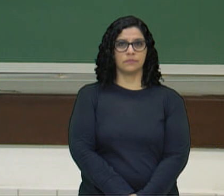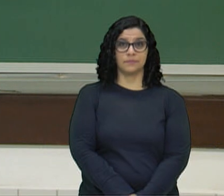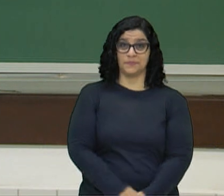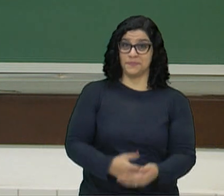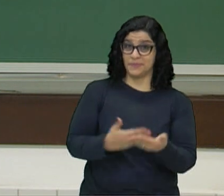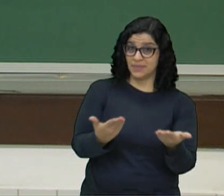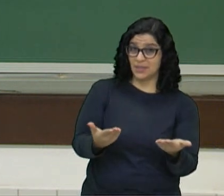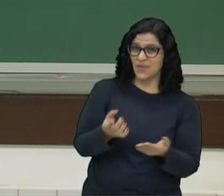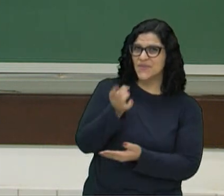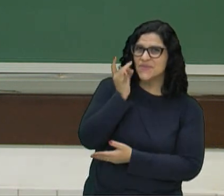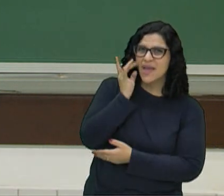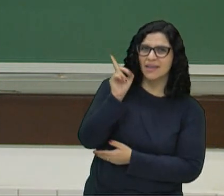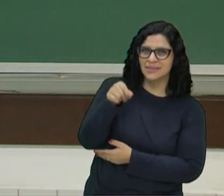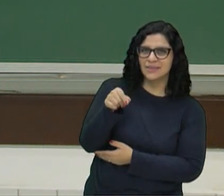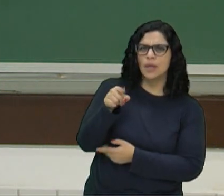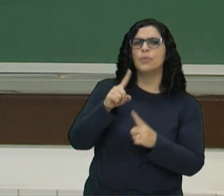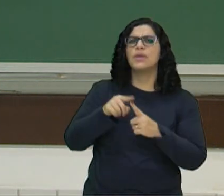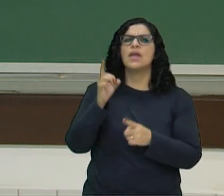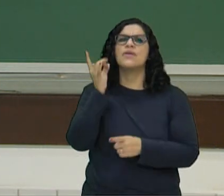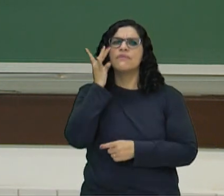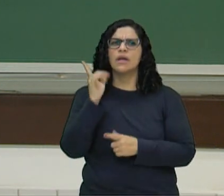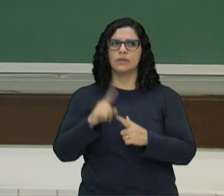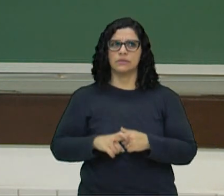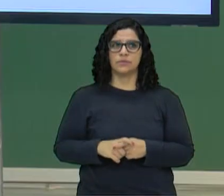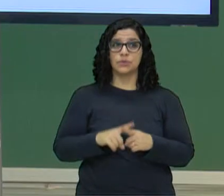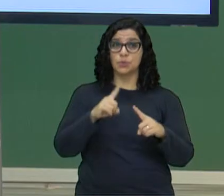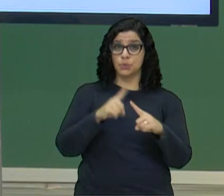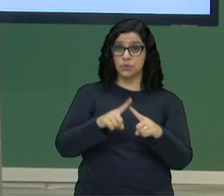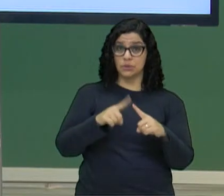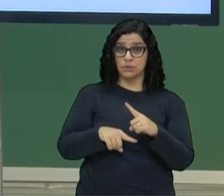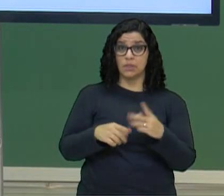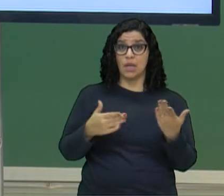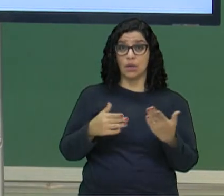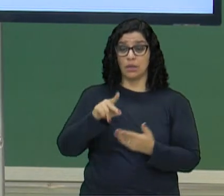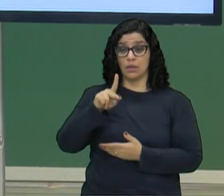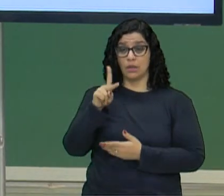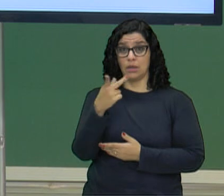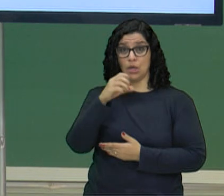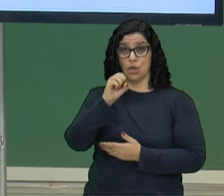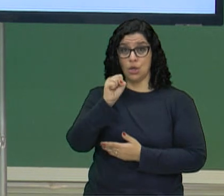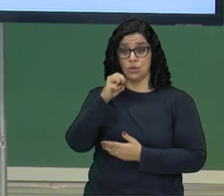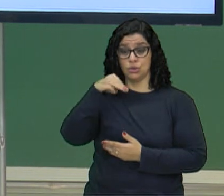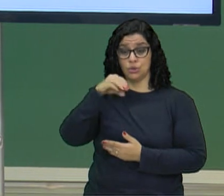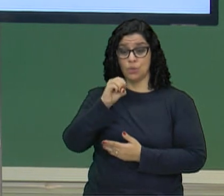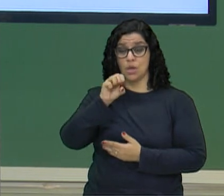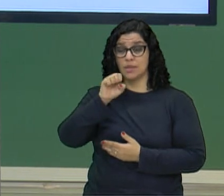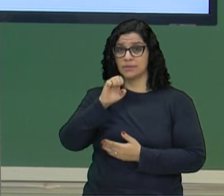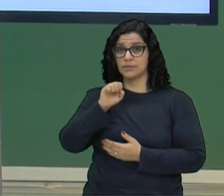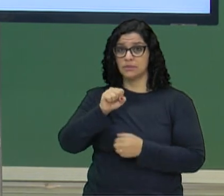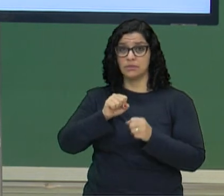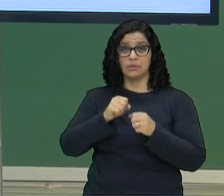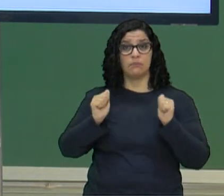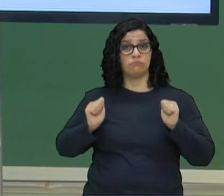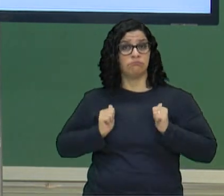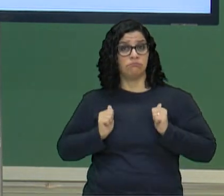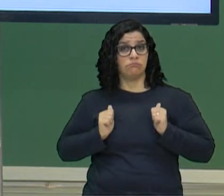Meninada, fácil, né? Por que é fácil? Porque a osmose é transporte passivo, não gasta